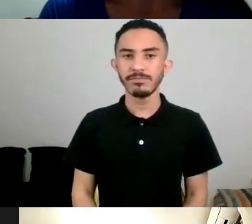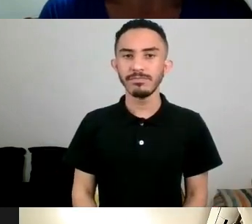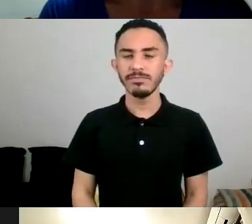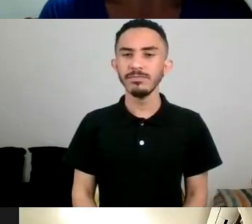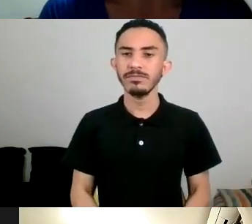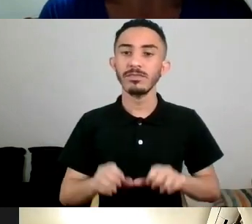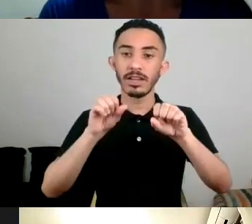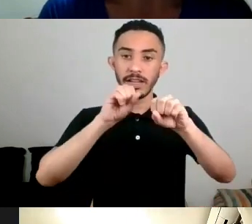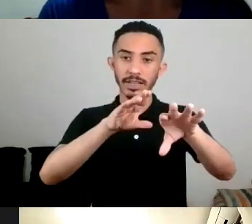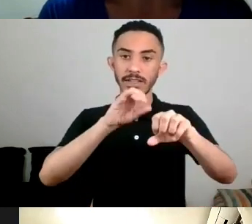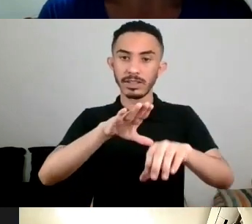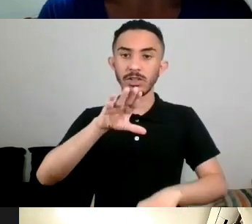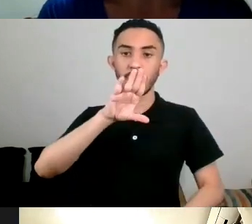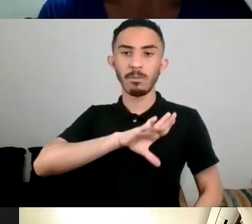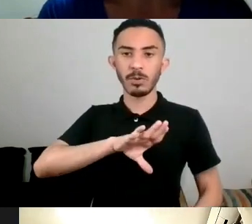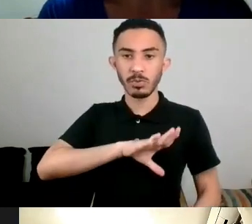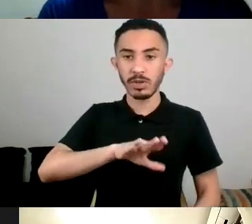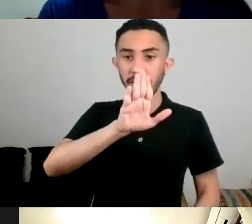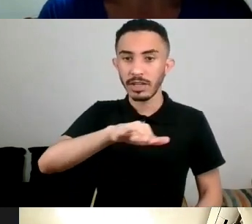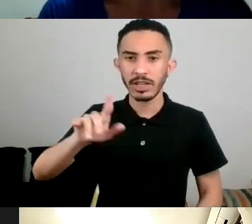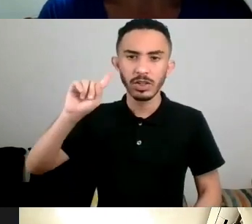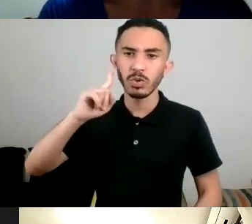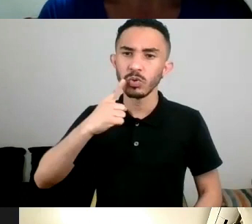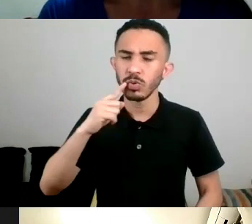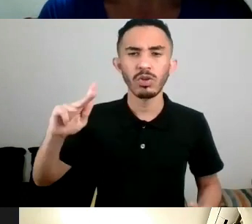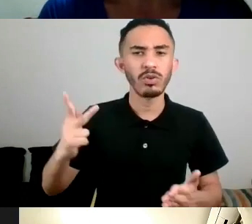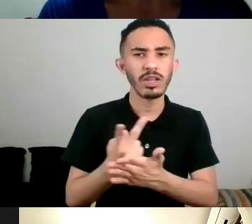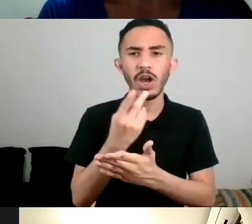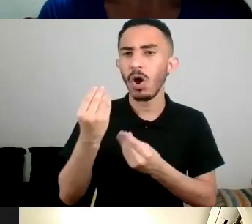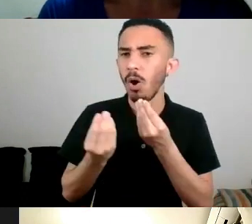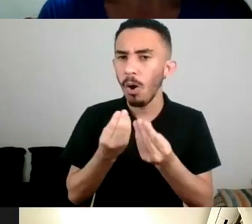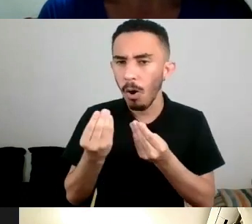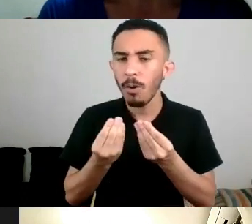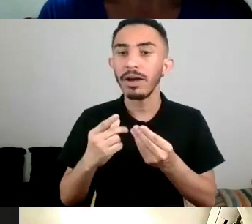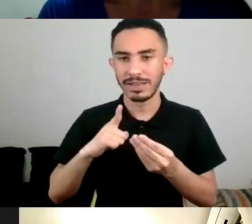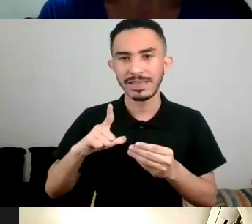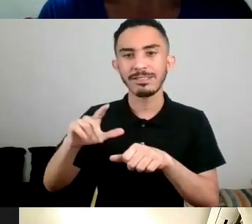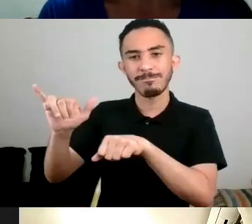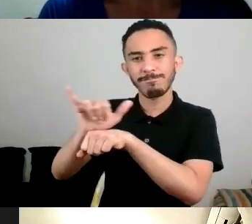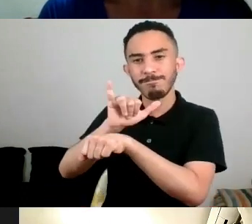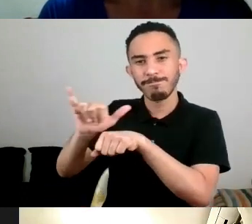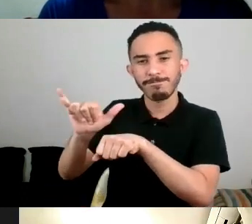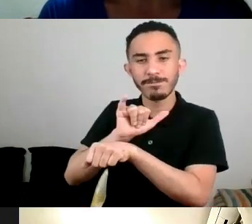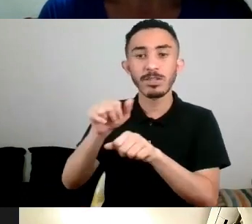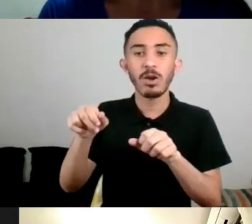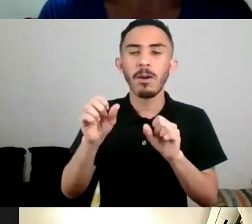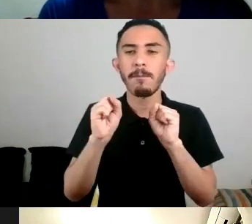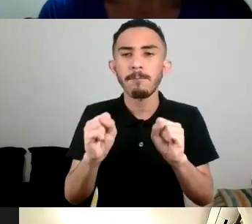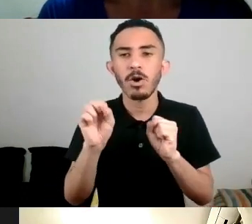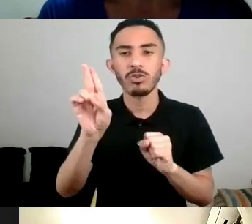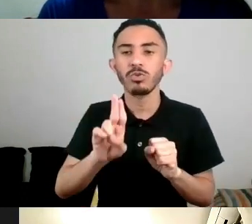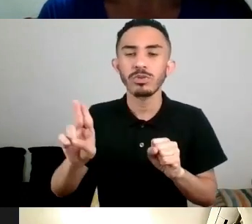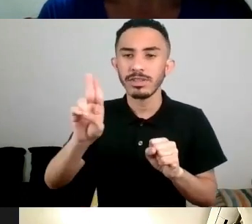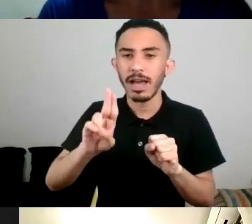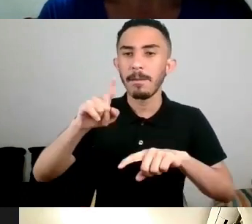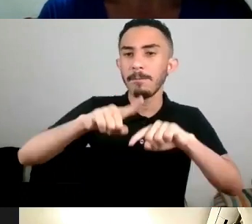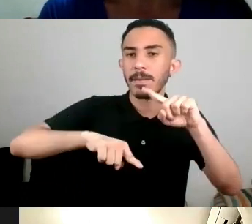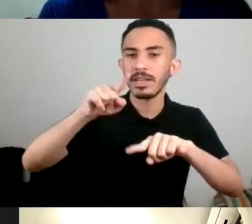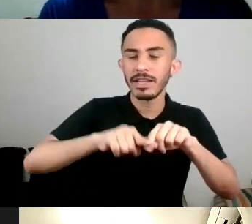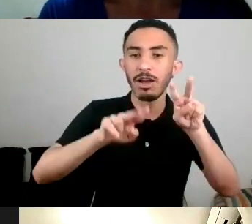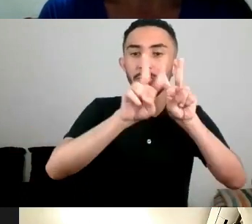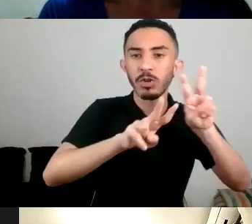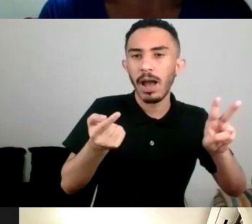O ensino do português para crianças surdas está estruturado em estratégias como o uso de recursos visuais e